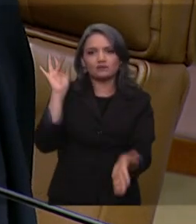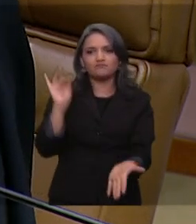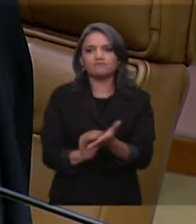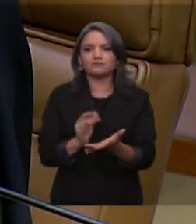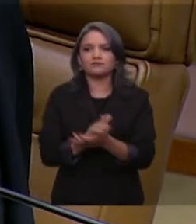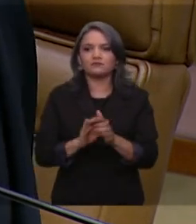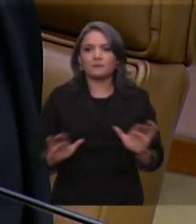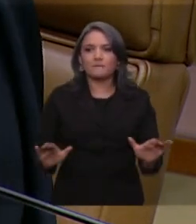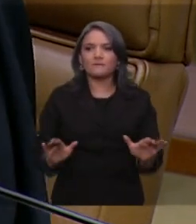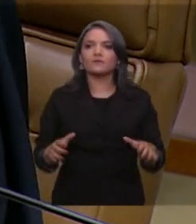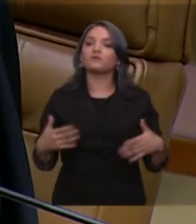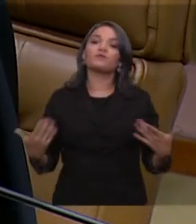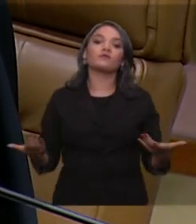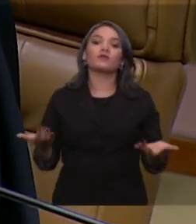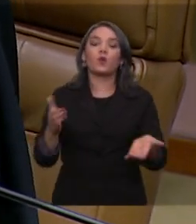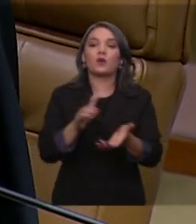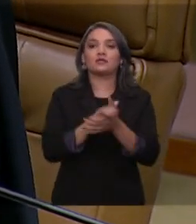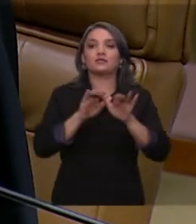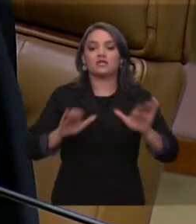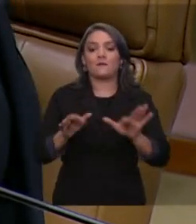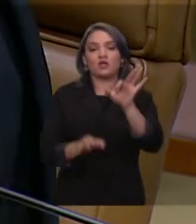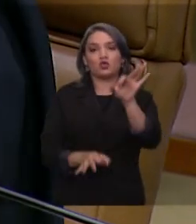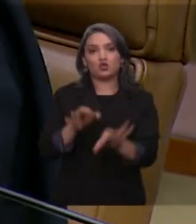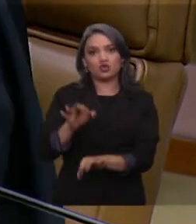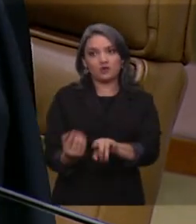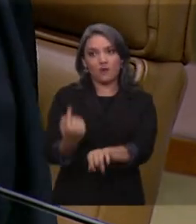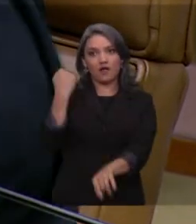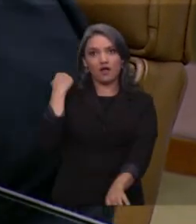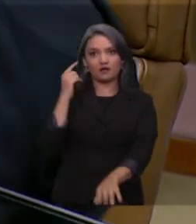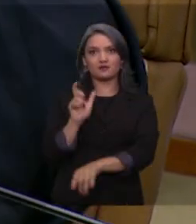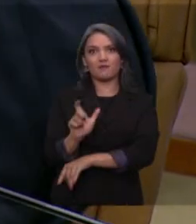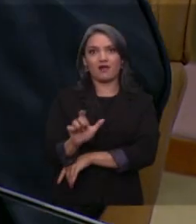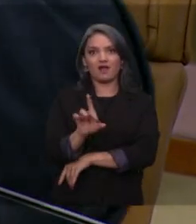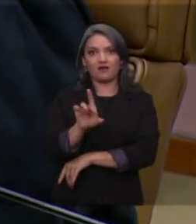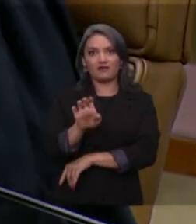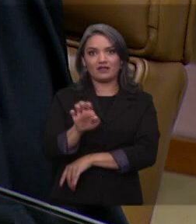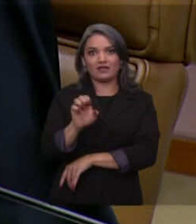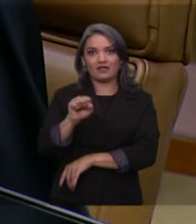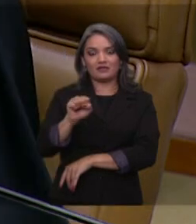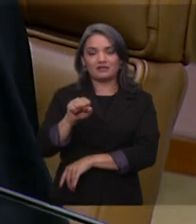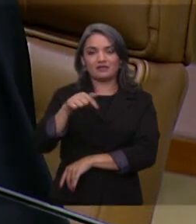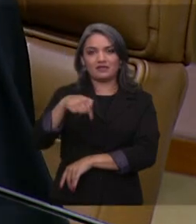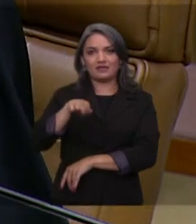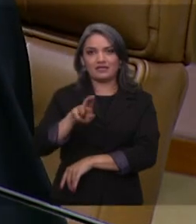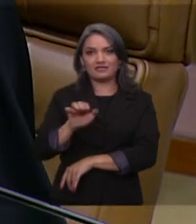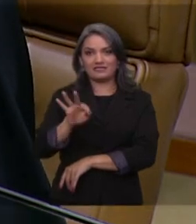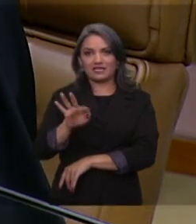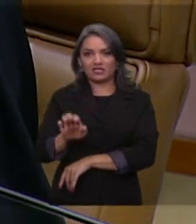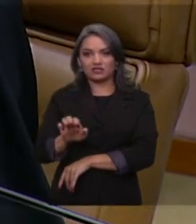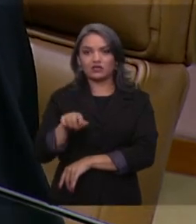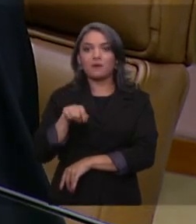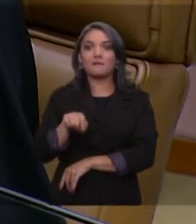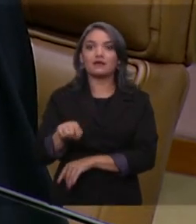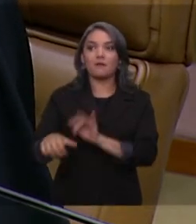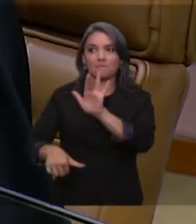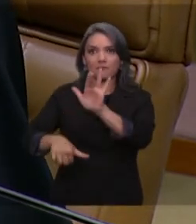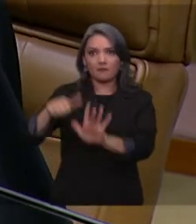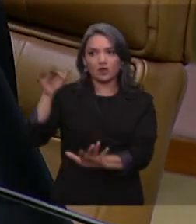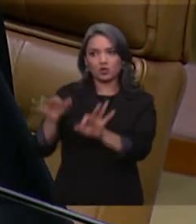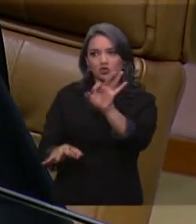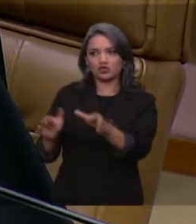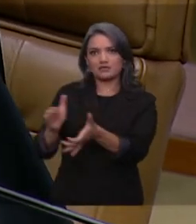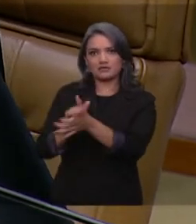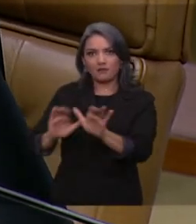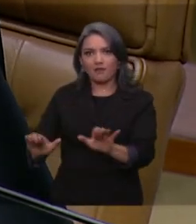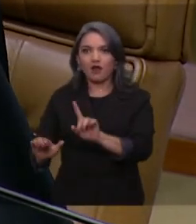época chamada de desquite, a separação judicial, ela é prévia ao divórcio